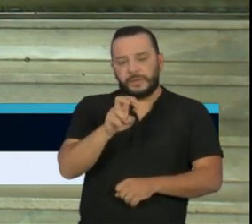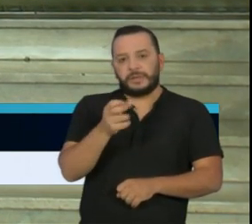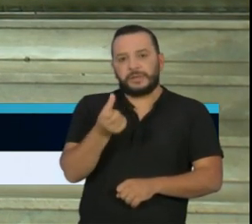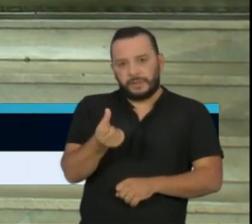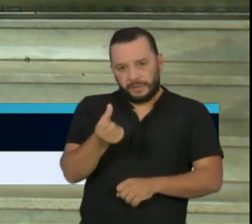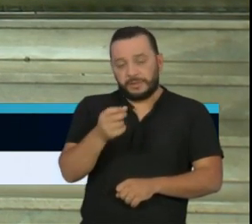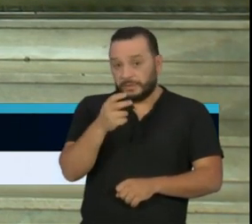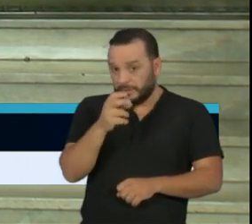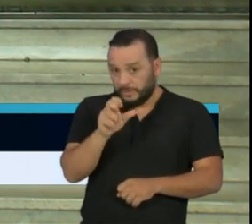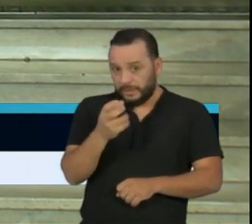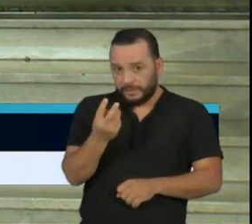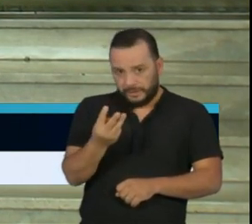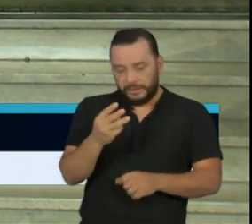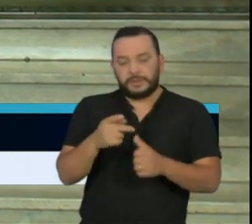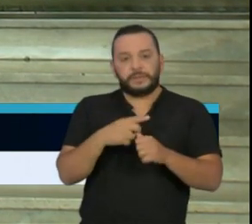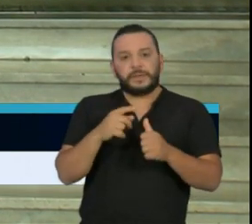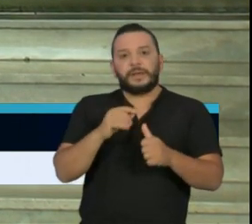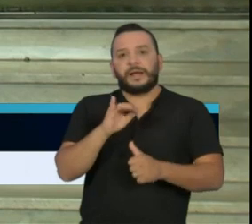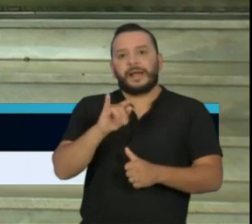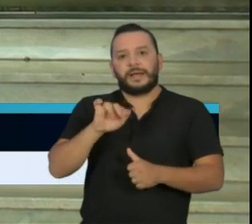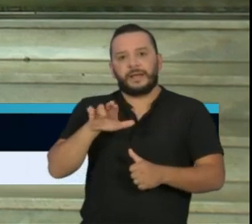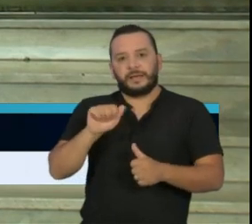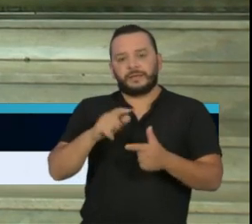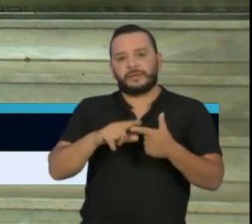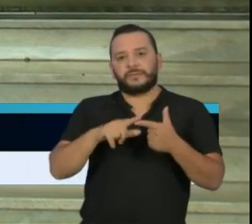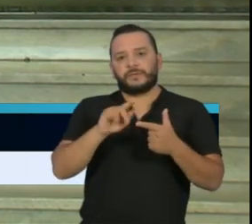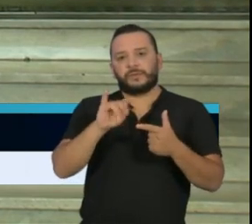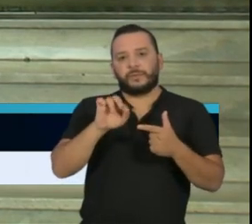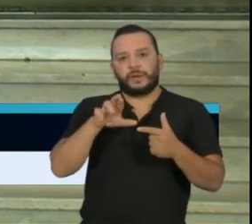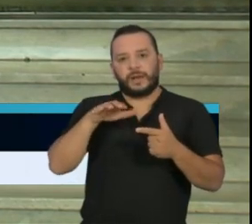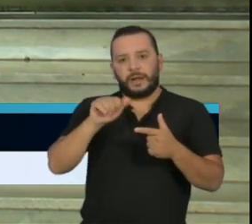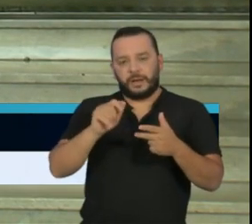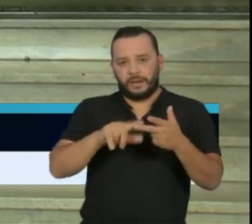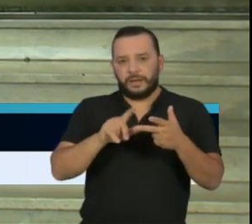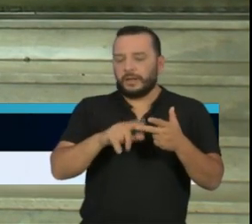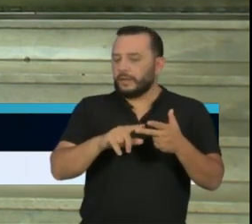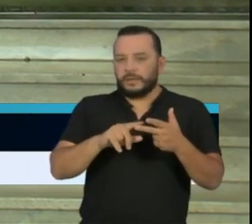Caieiras, Votuporanga e Pirassununga, todas com